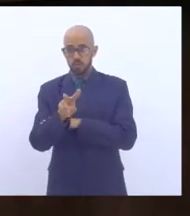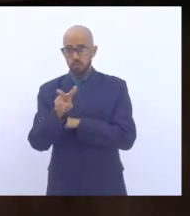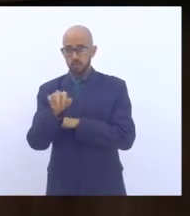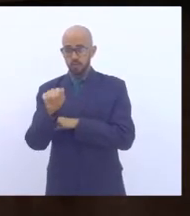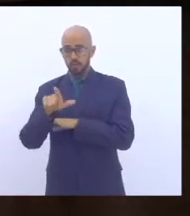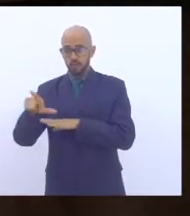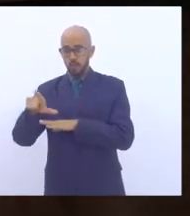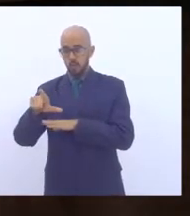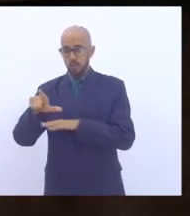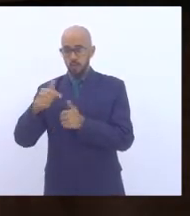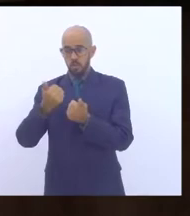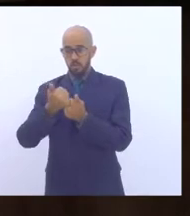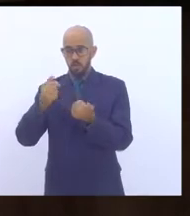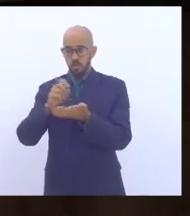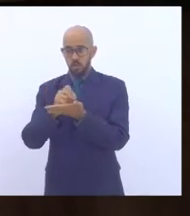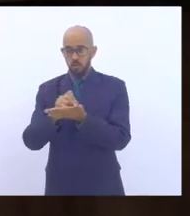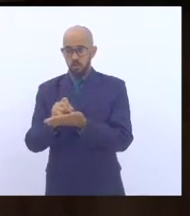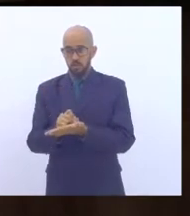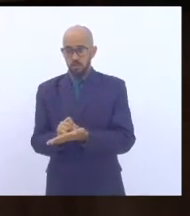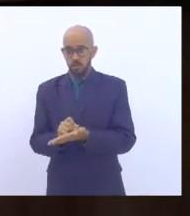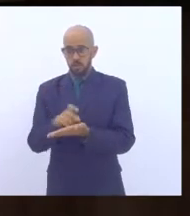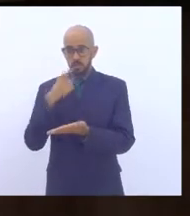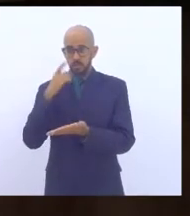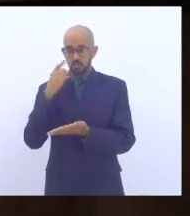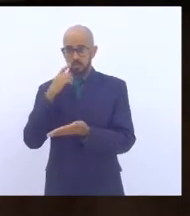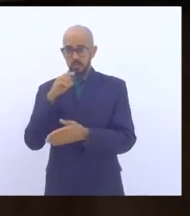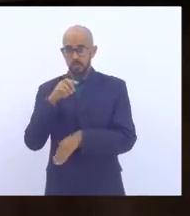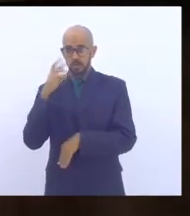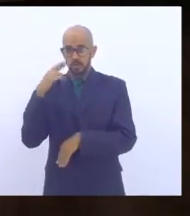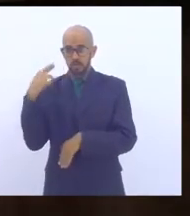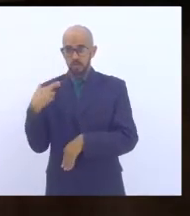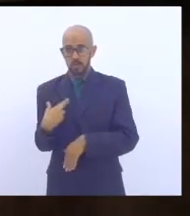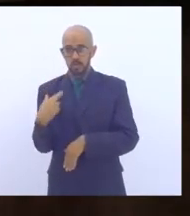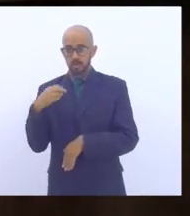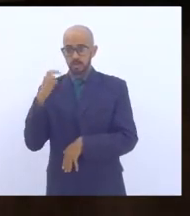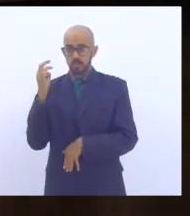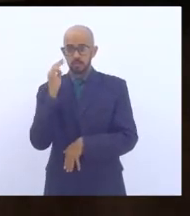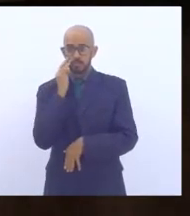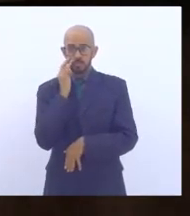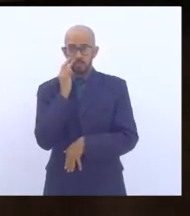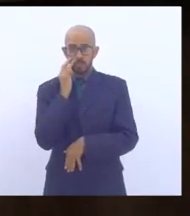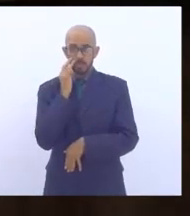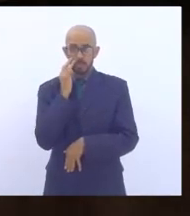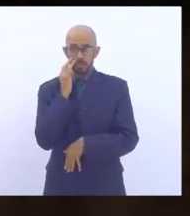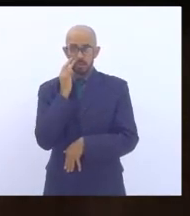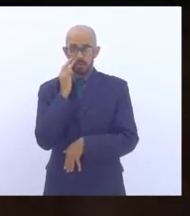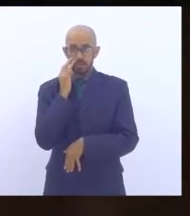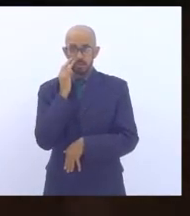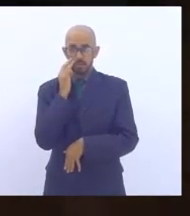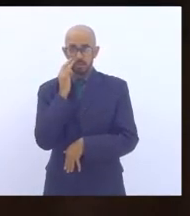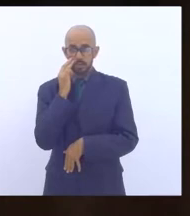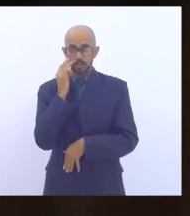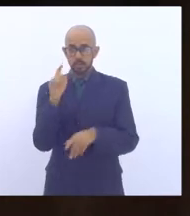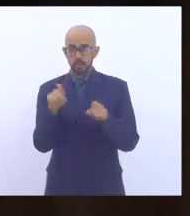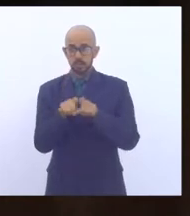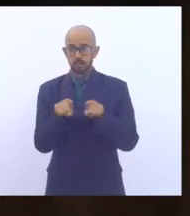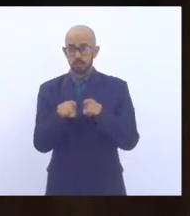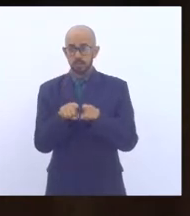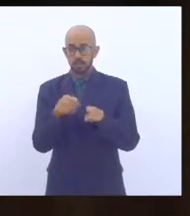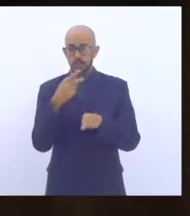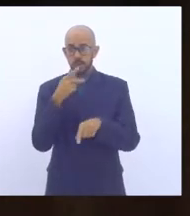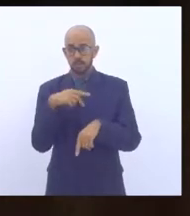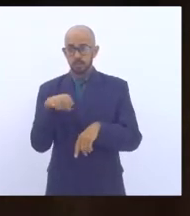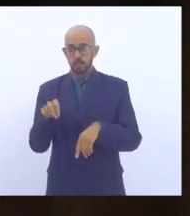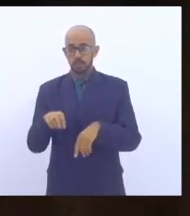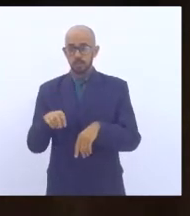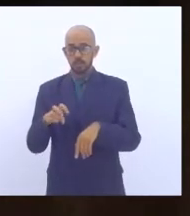coautoria com as deputadas Renata Souza Mônica Francisco já dizendo que o deputado